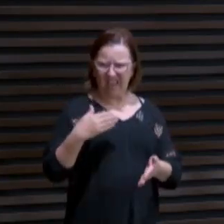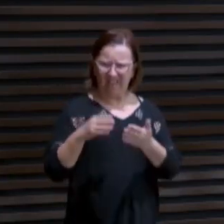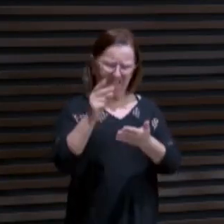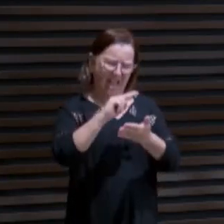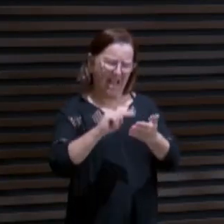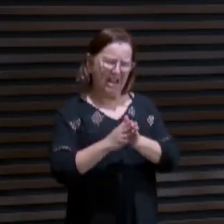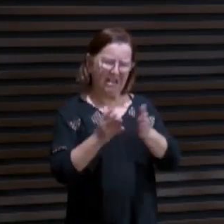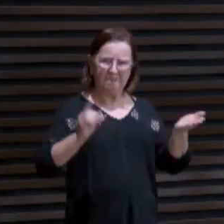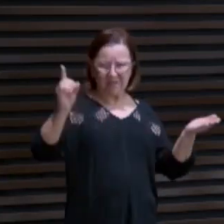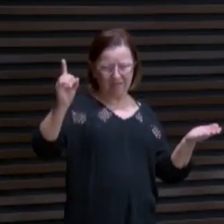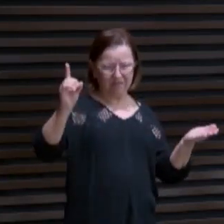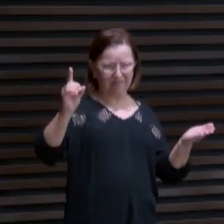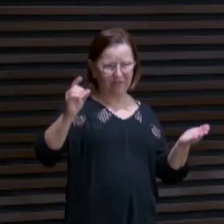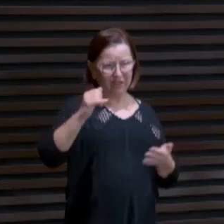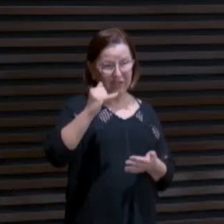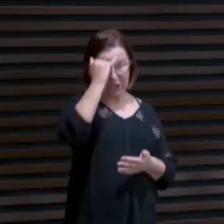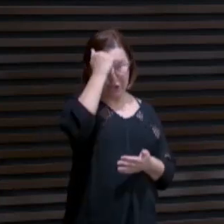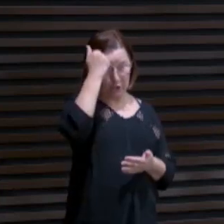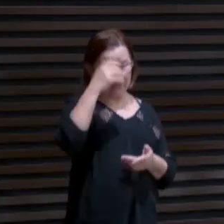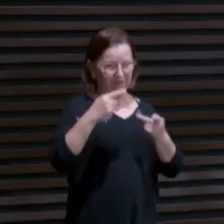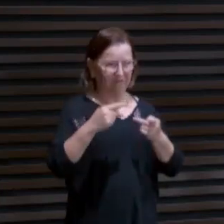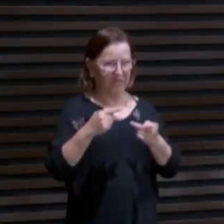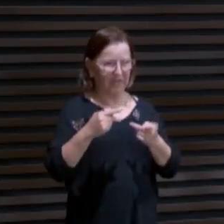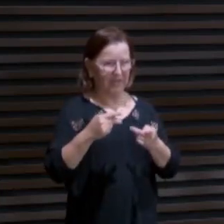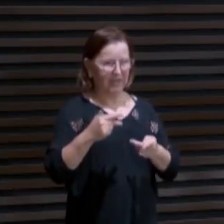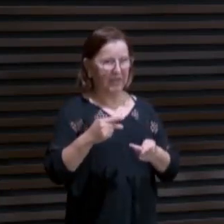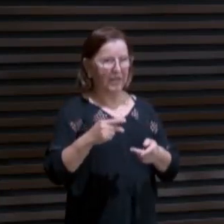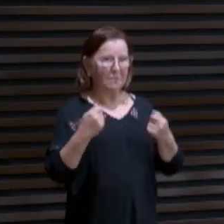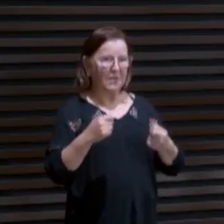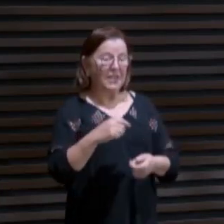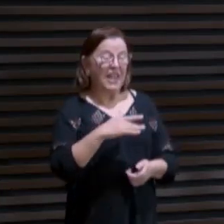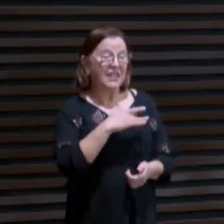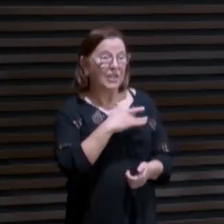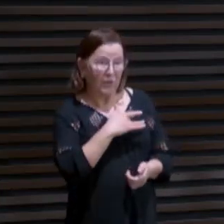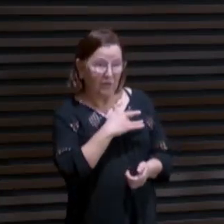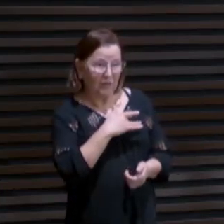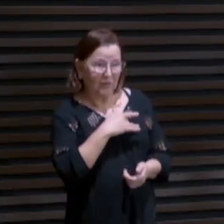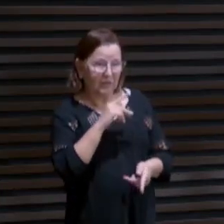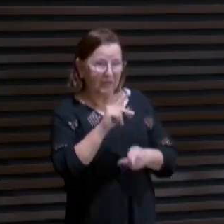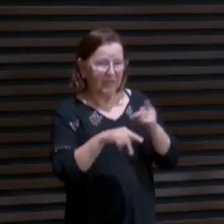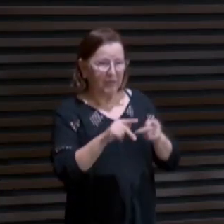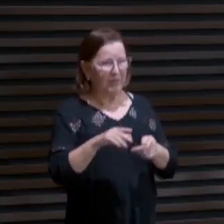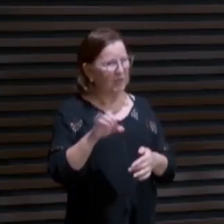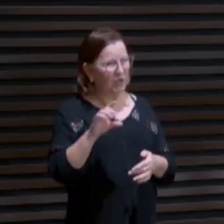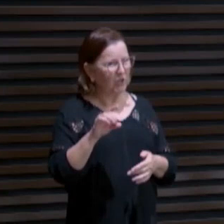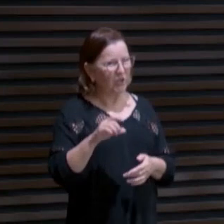assim: apiedai-vos dos que têm dúvida. Esse grupo que vive na